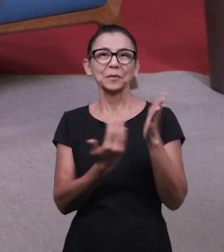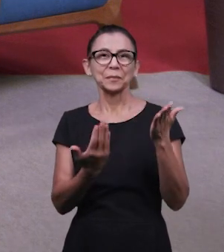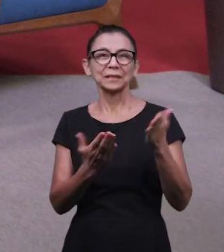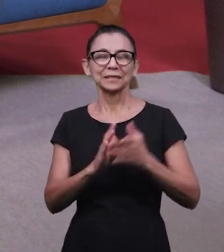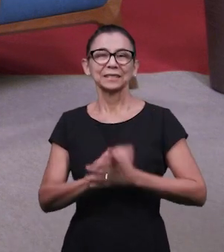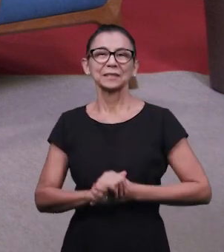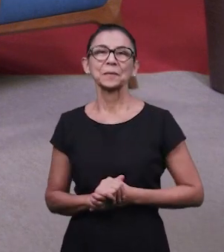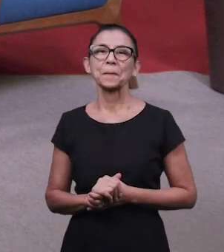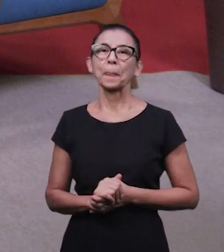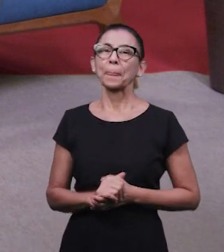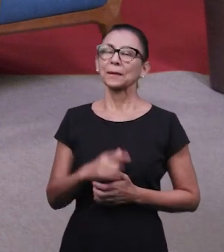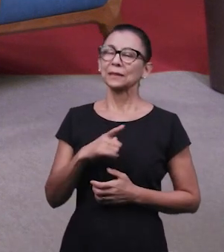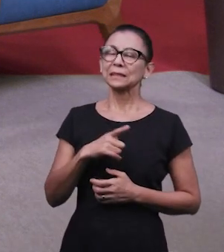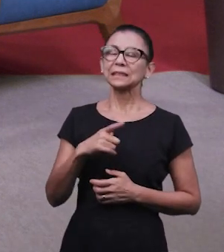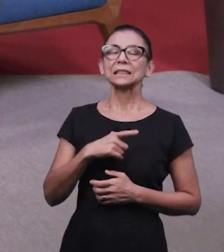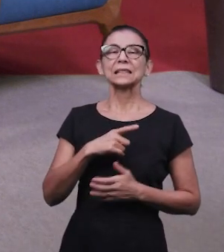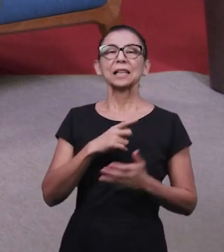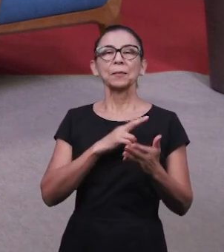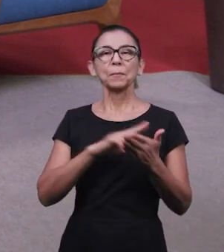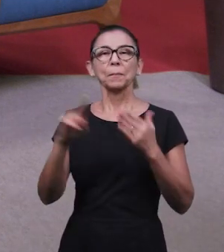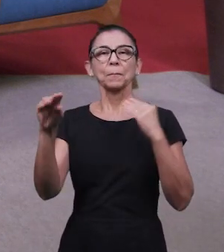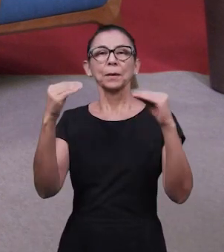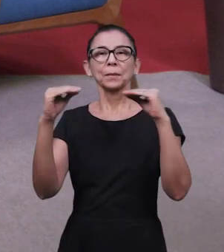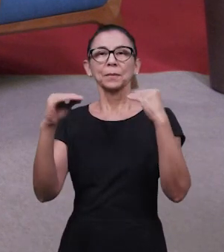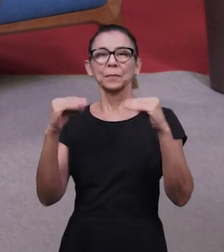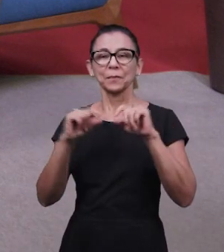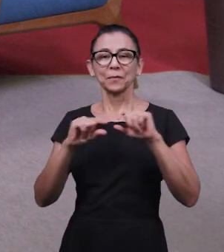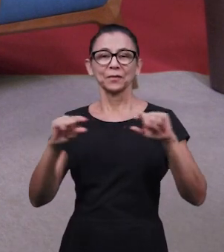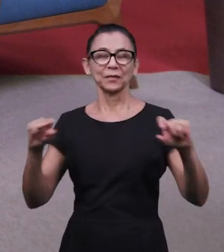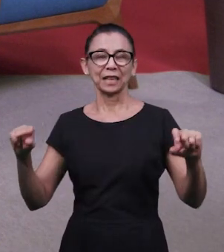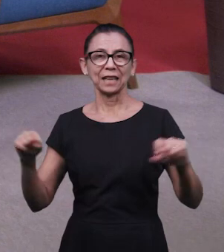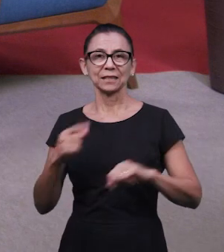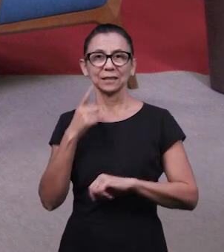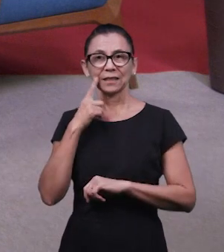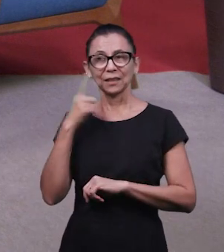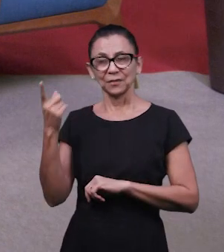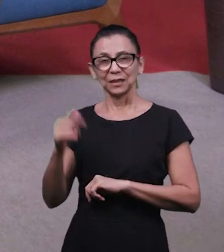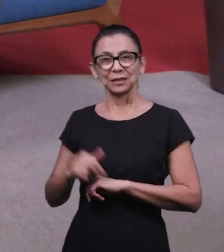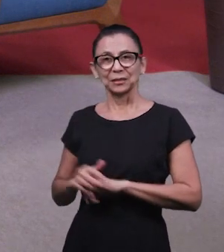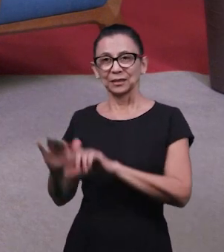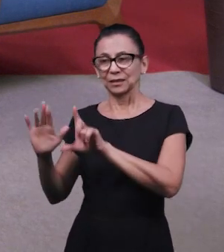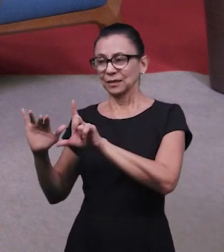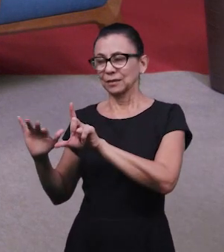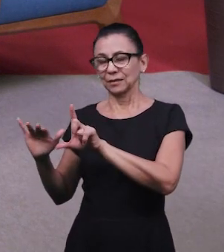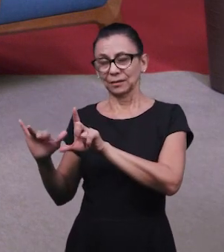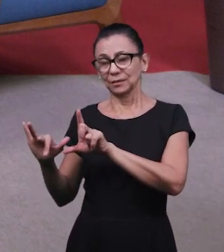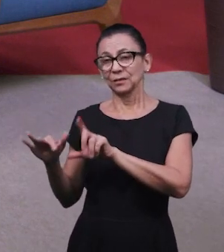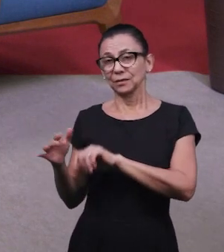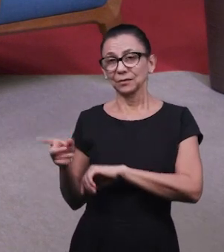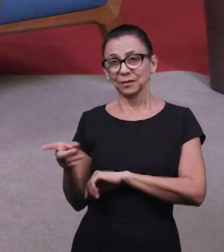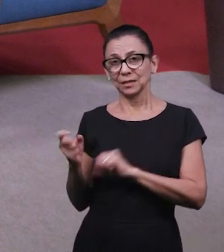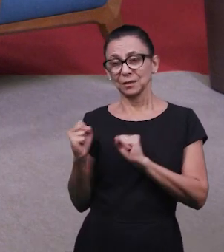nós temos recebido muitas mensagens e cada vez mais pessoas novas que